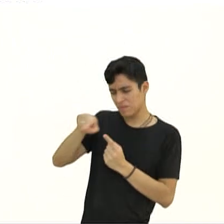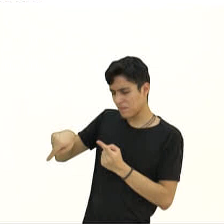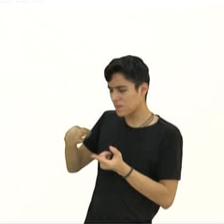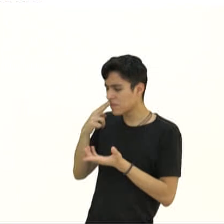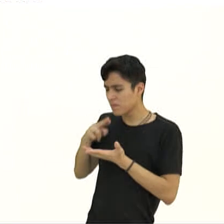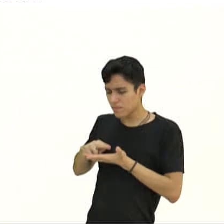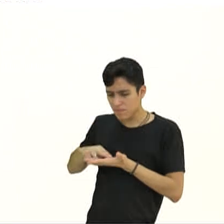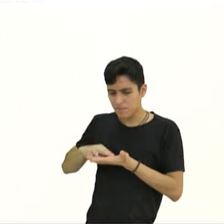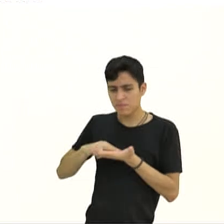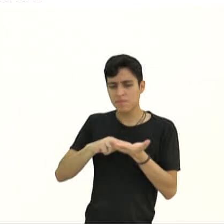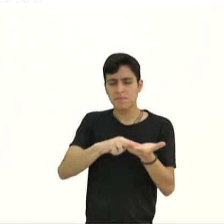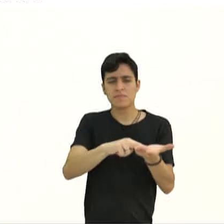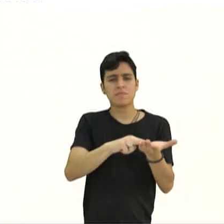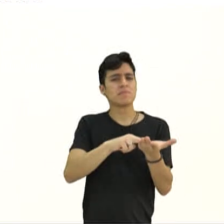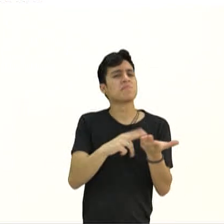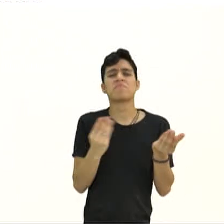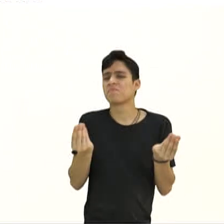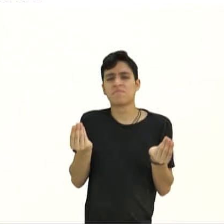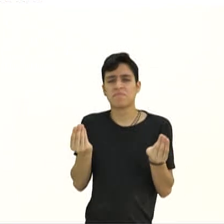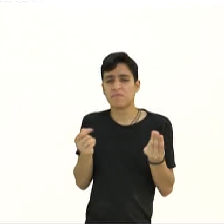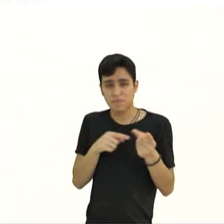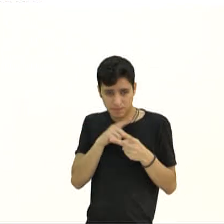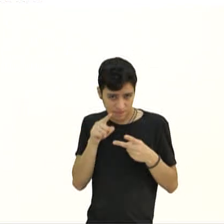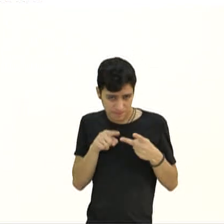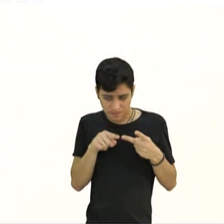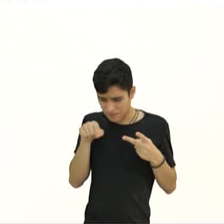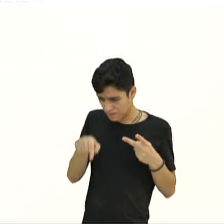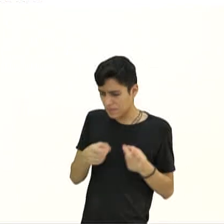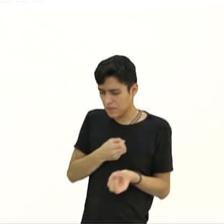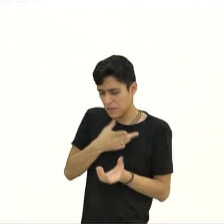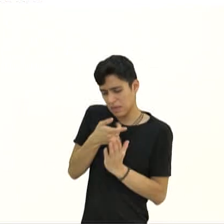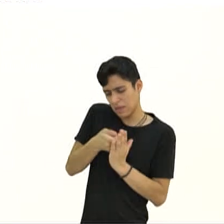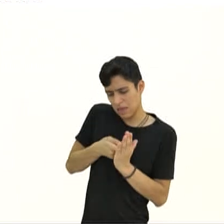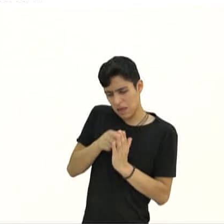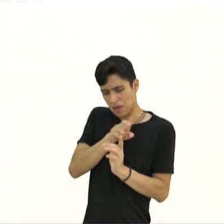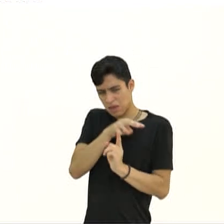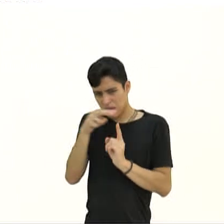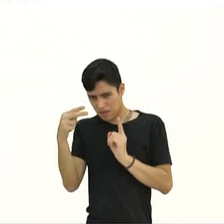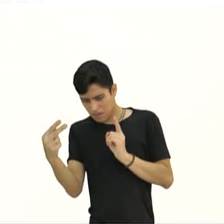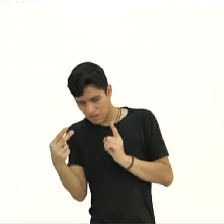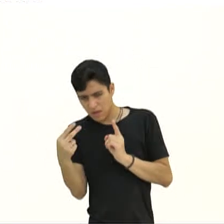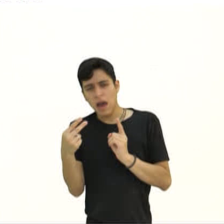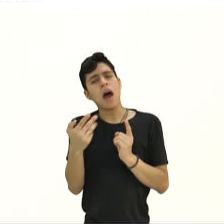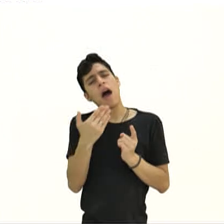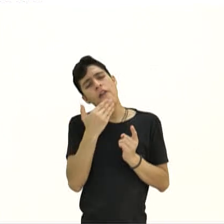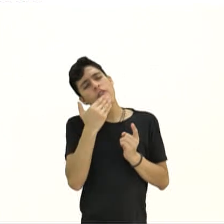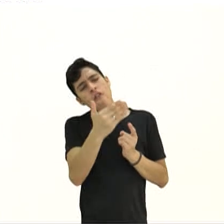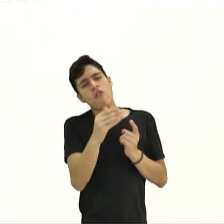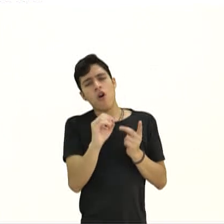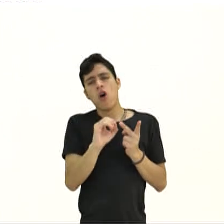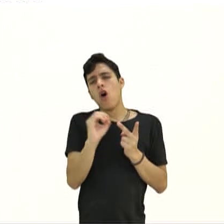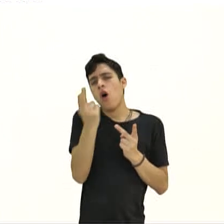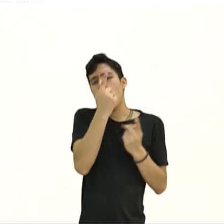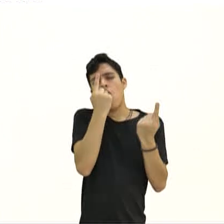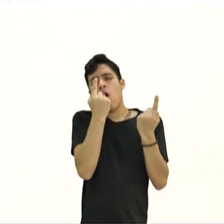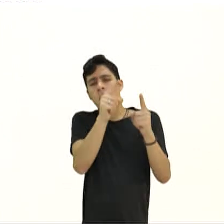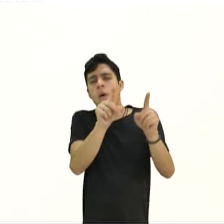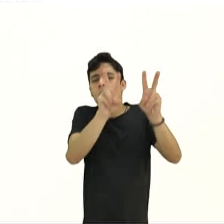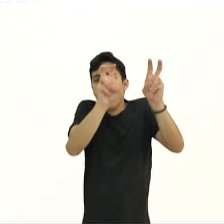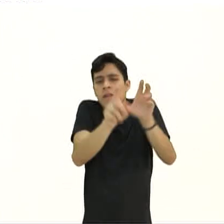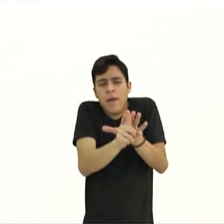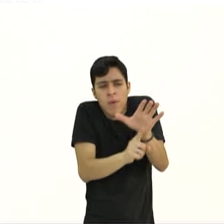carta do leitor foi produzida? B. Ela expressa um posicionamento favorável ou contrário ao